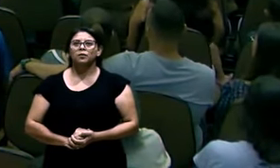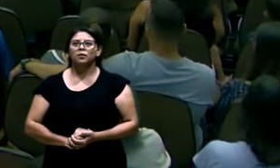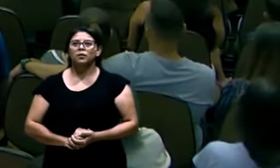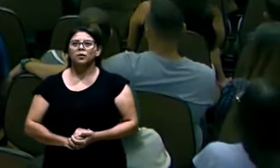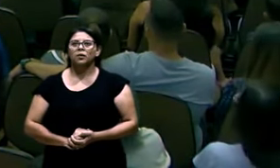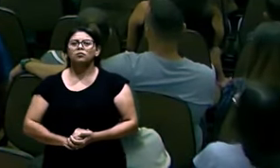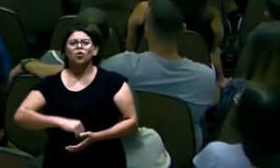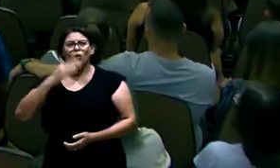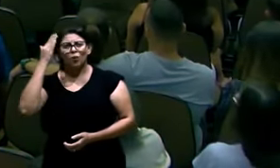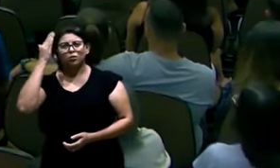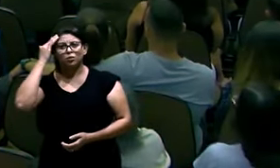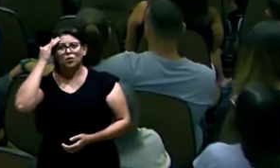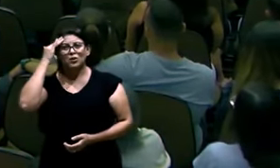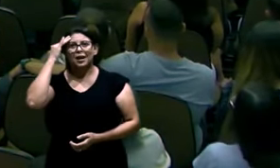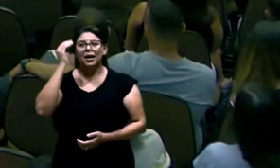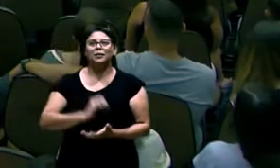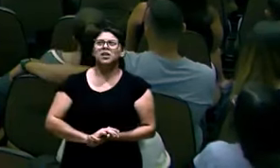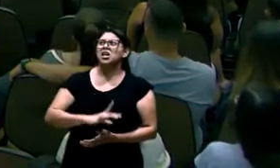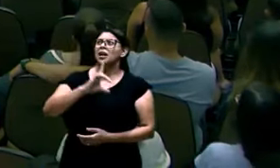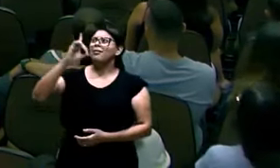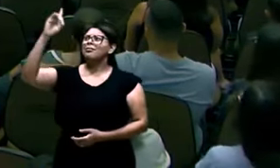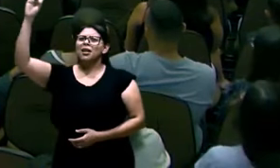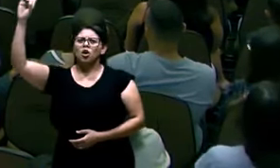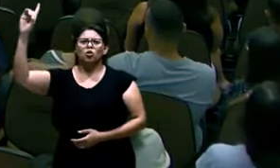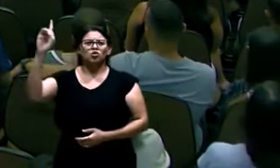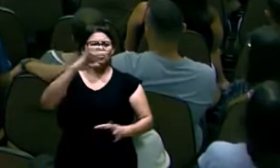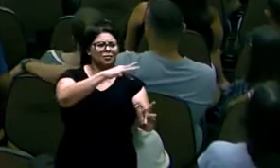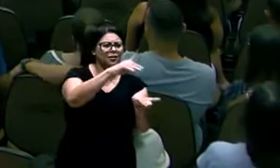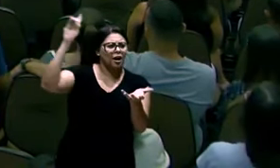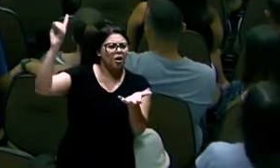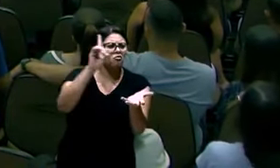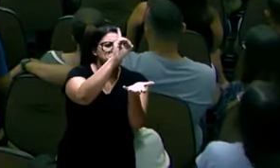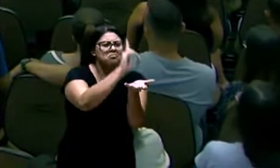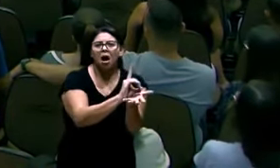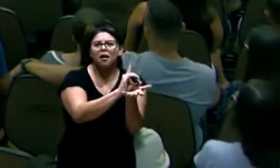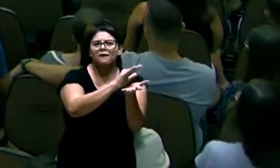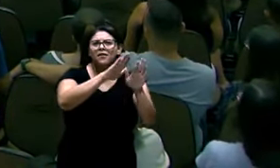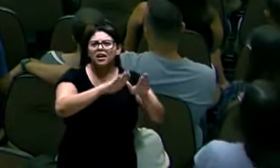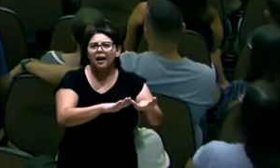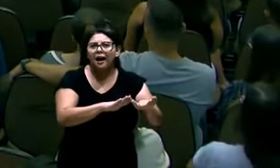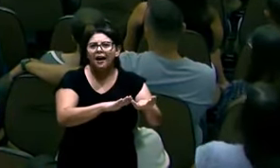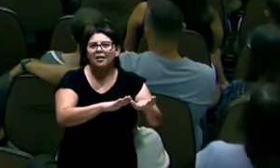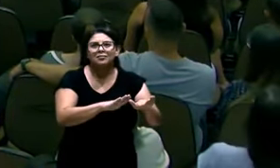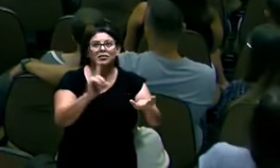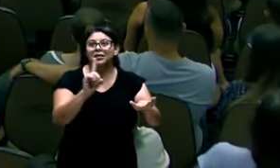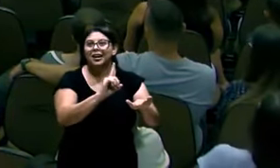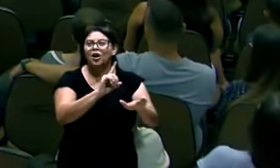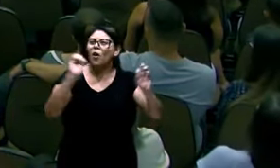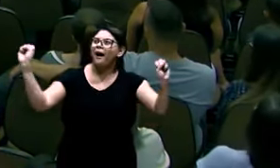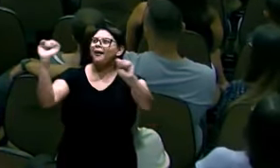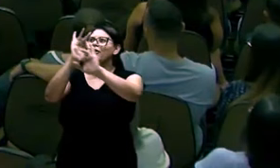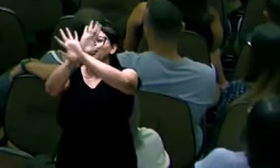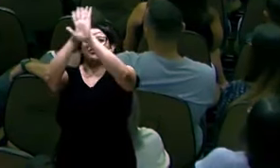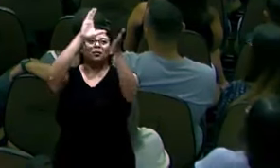todavia, poderia Deus habitar na terra? Diga bem forte, a glória vem, mas